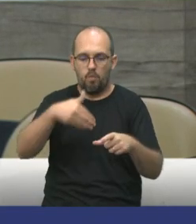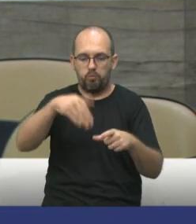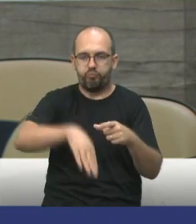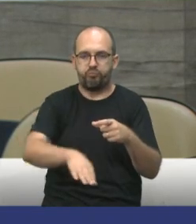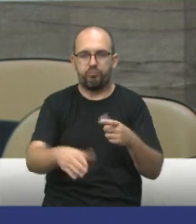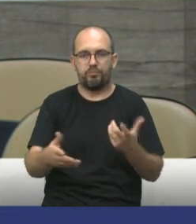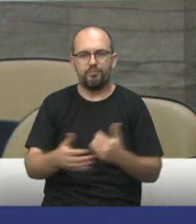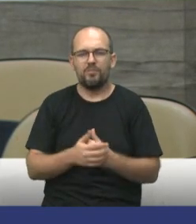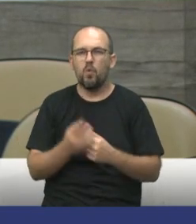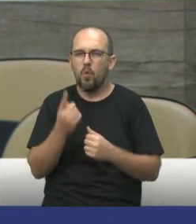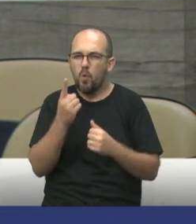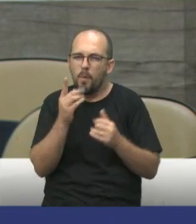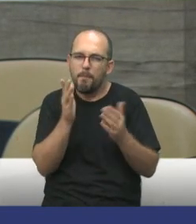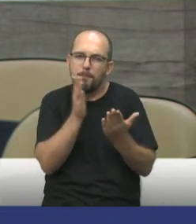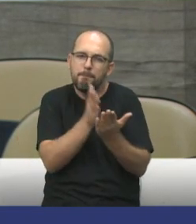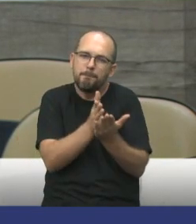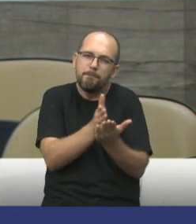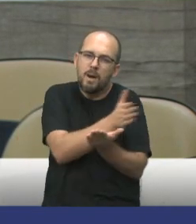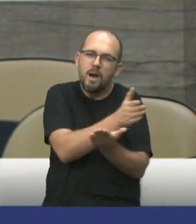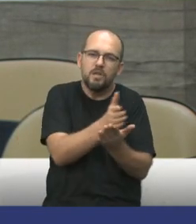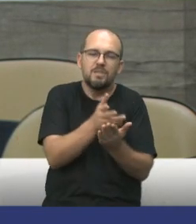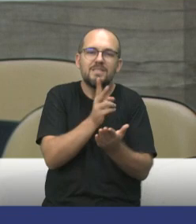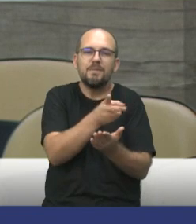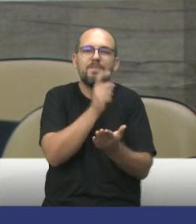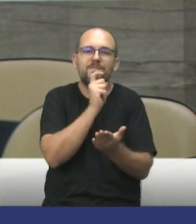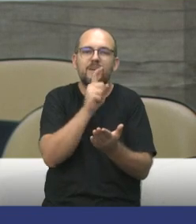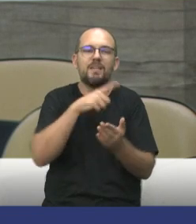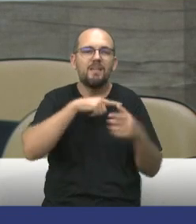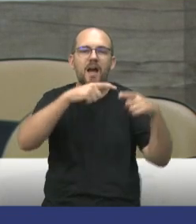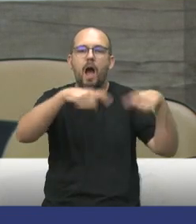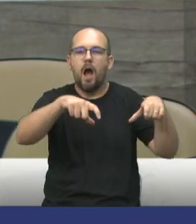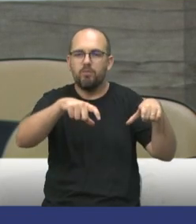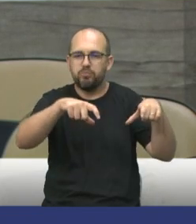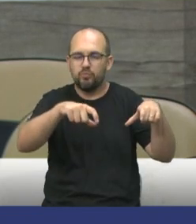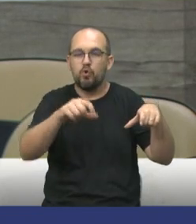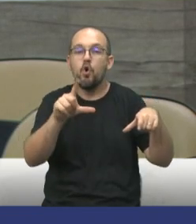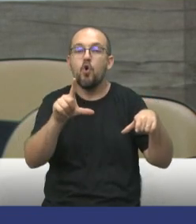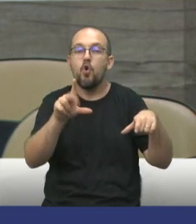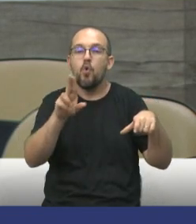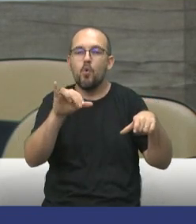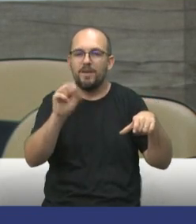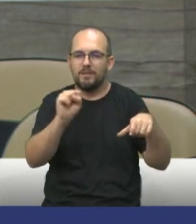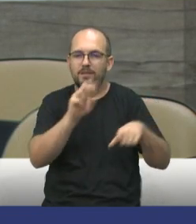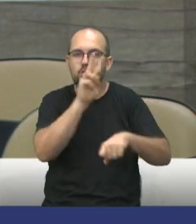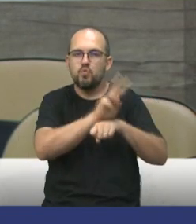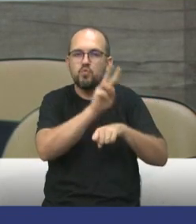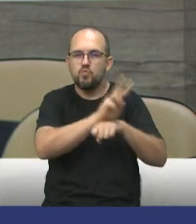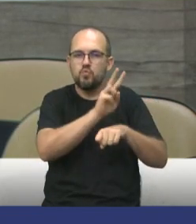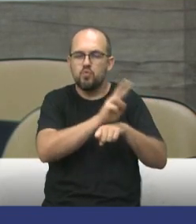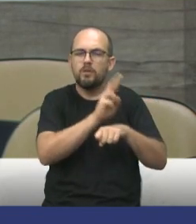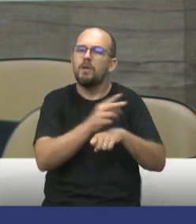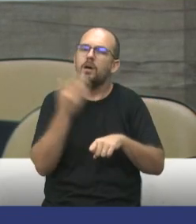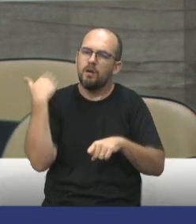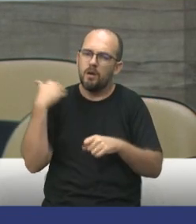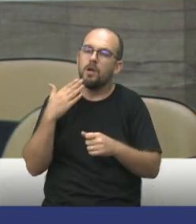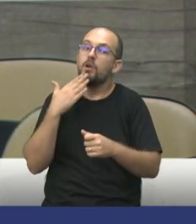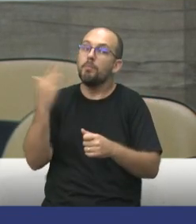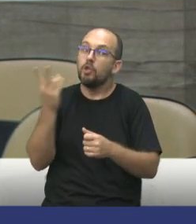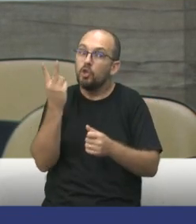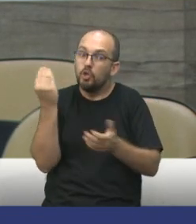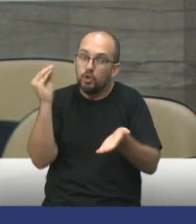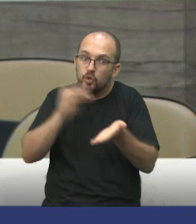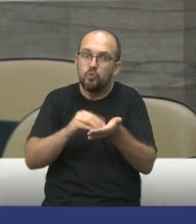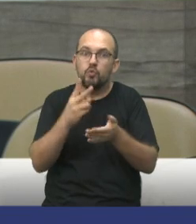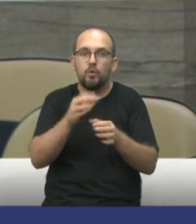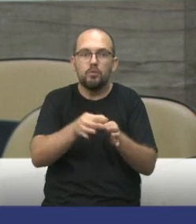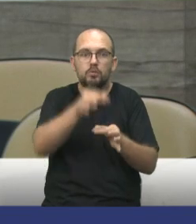Sempre Verde que é cuidado pelo senhor Luiz, que é um campinho. Inclusive, eu protocolei 2 pedidos de postinhos de luzes para as crianças brincarem